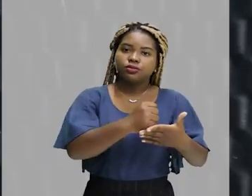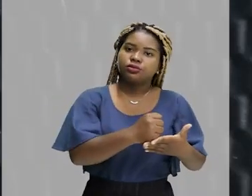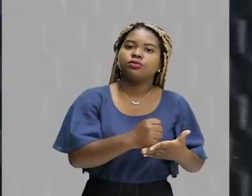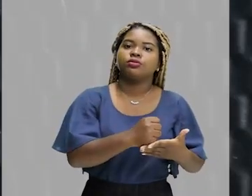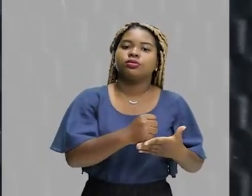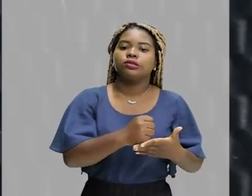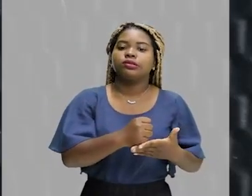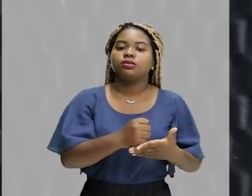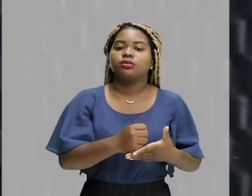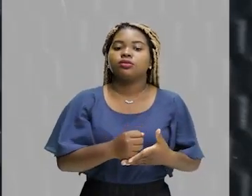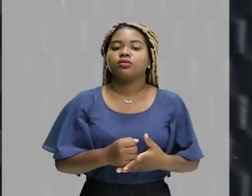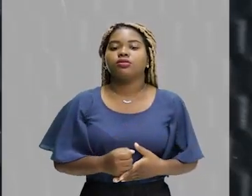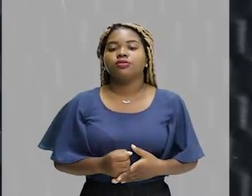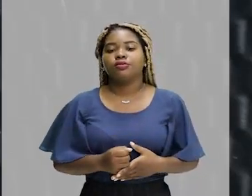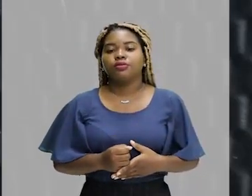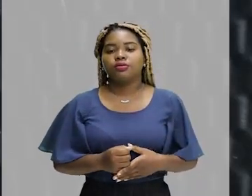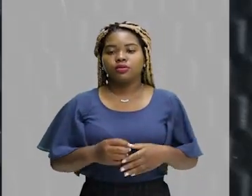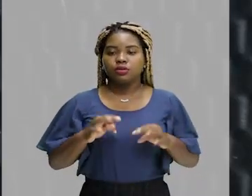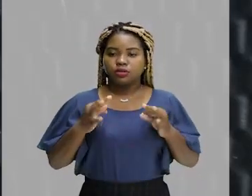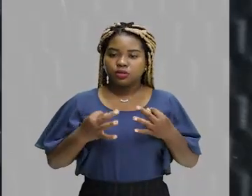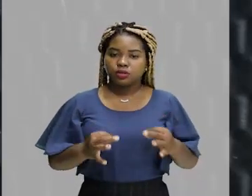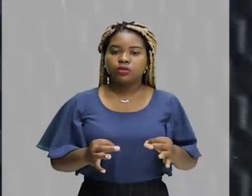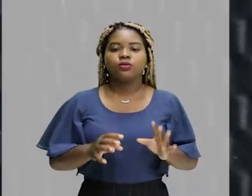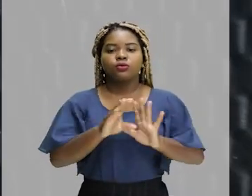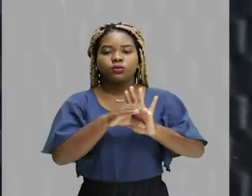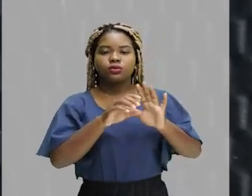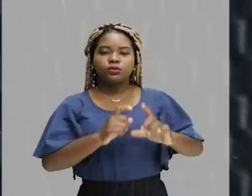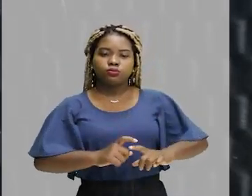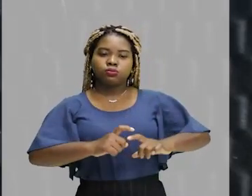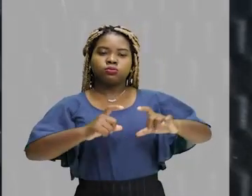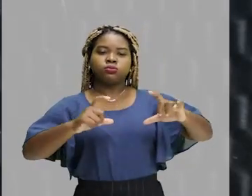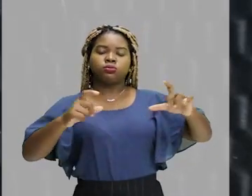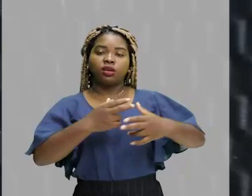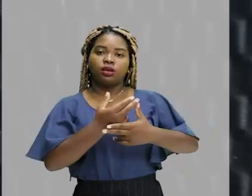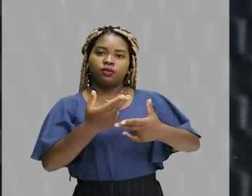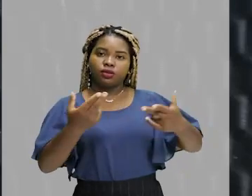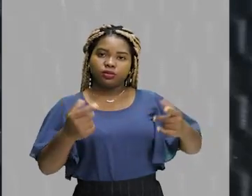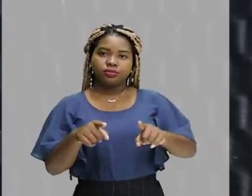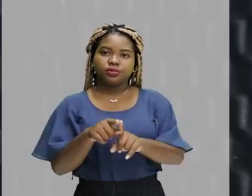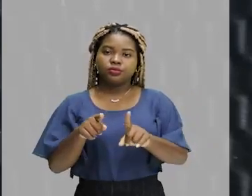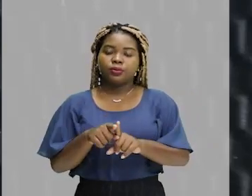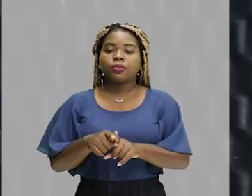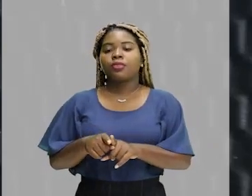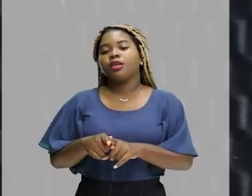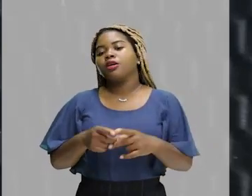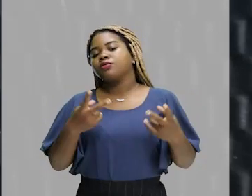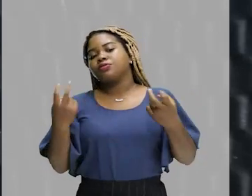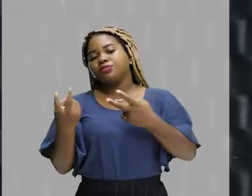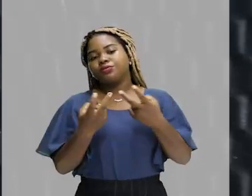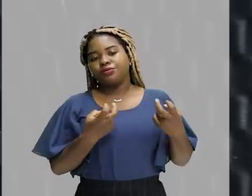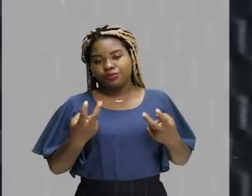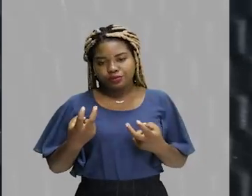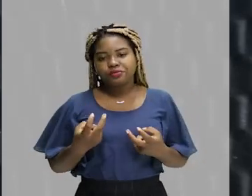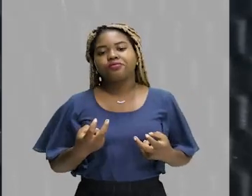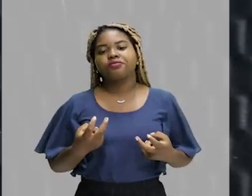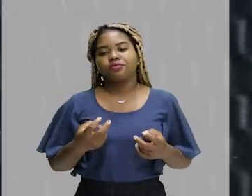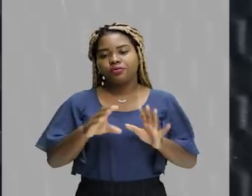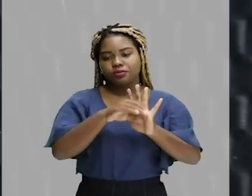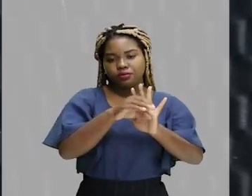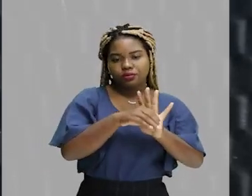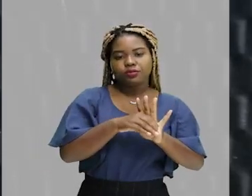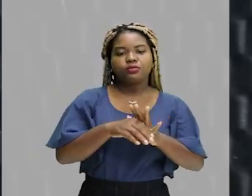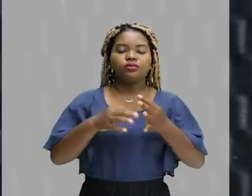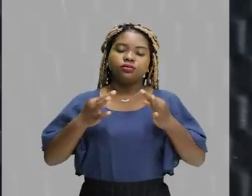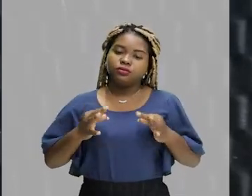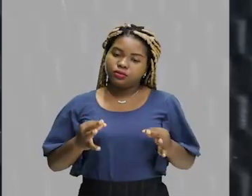forma ampla. Então, tenhamos muita compreensão, tá? Quando nós vamos observar, analisar, compreender a tecnologia de